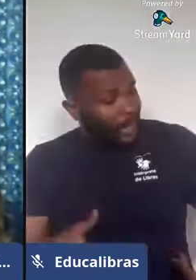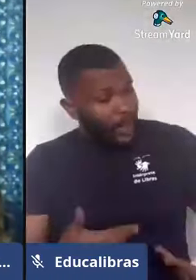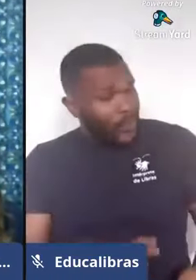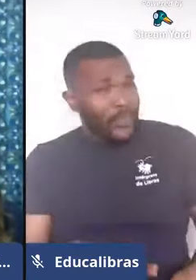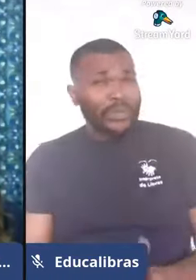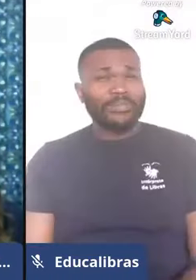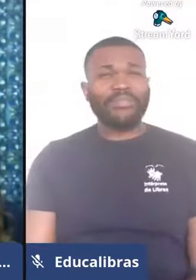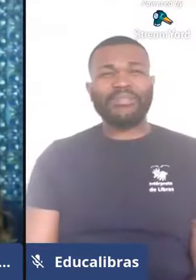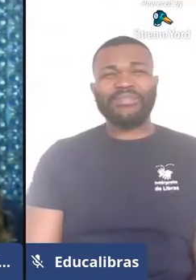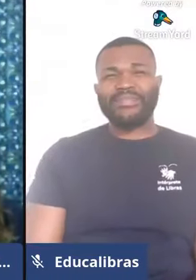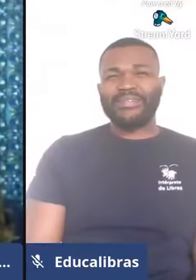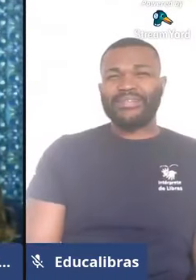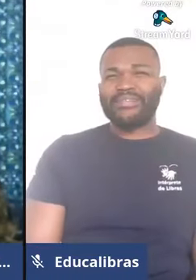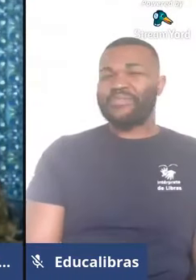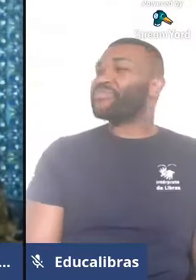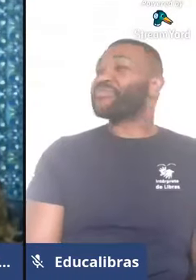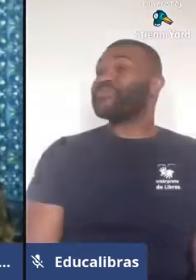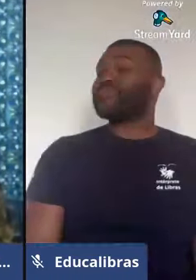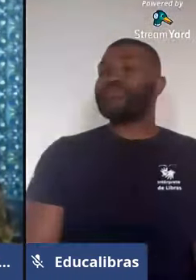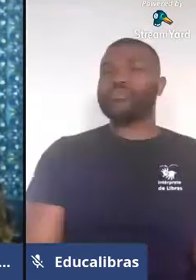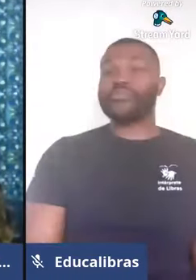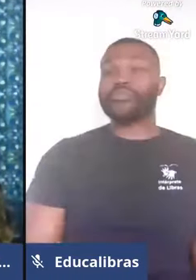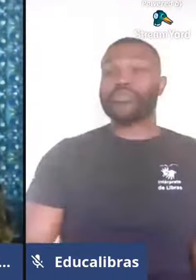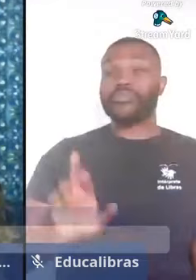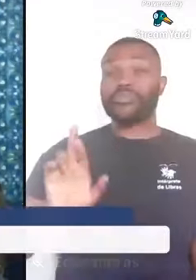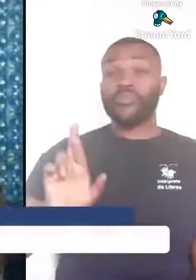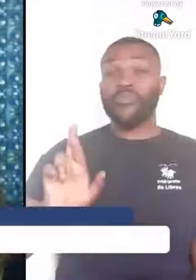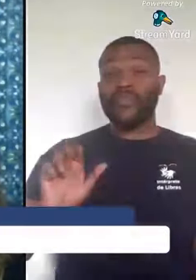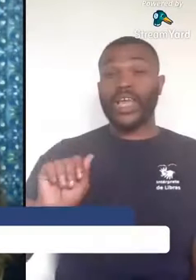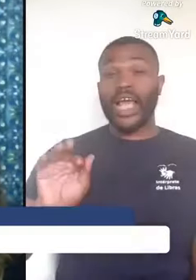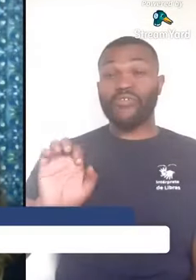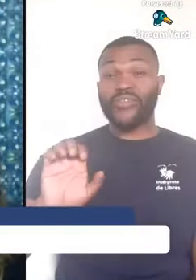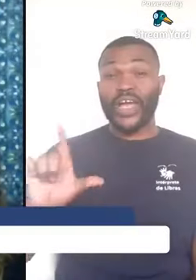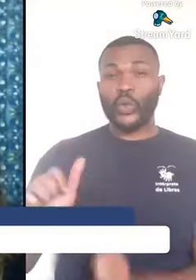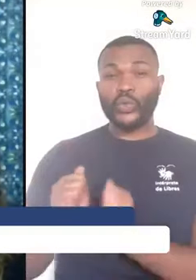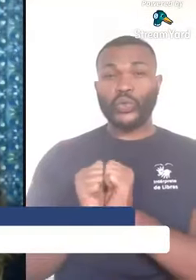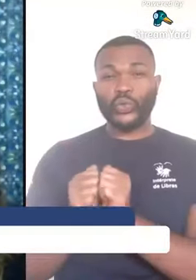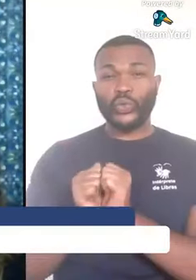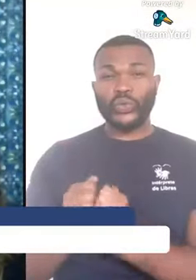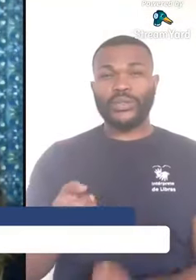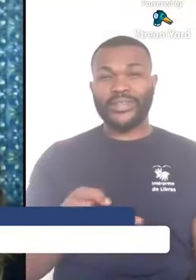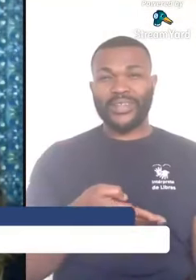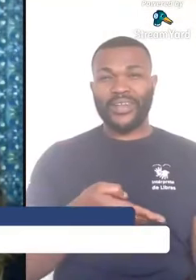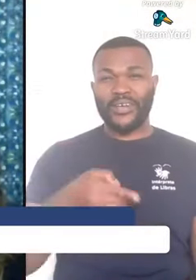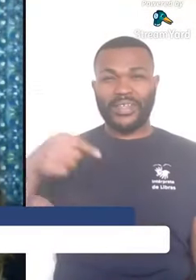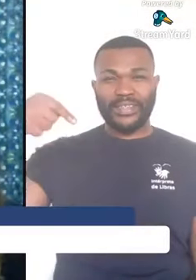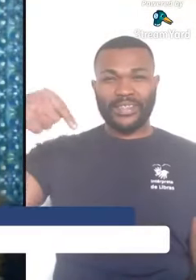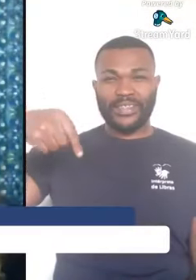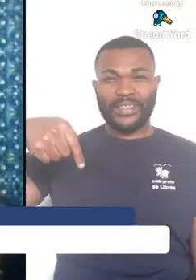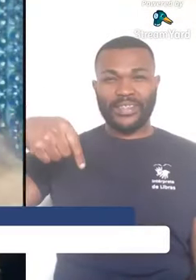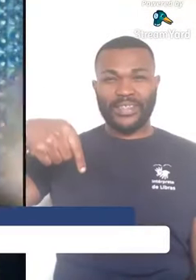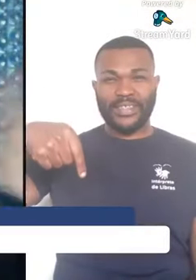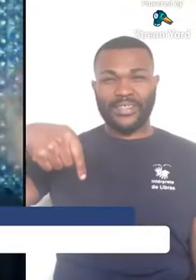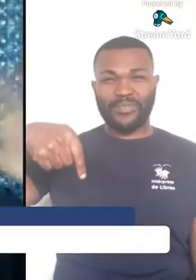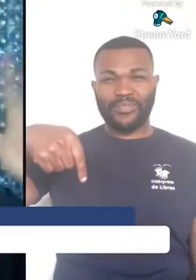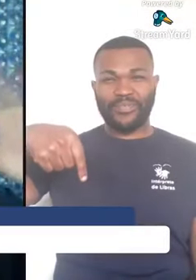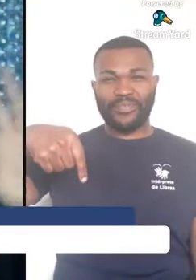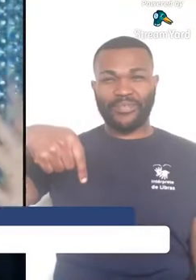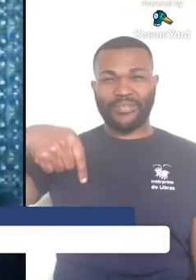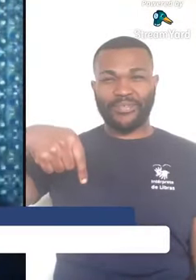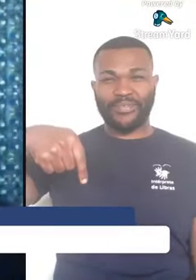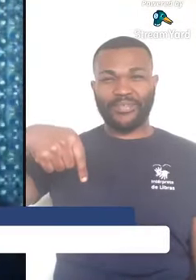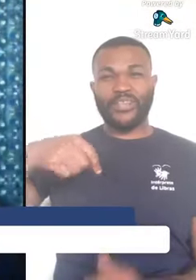volta, segundo. O Rafael está aqui com a gente, eu só queria clicar aí, né, cumprimentá-lo mais uma vez,